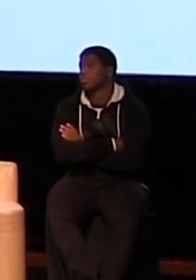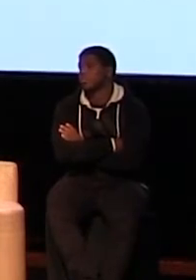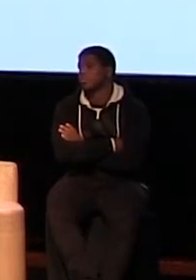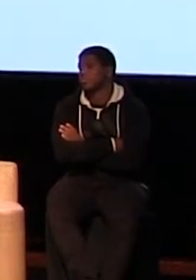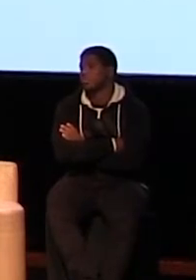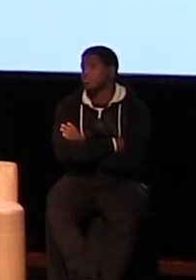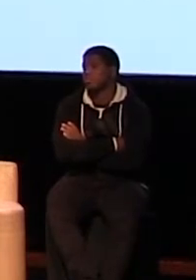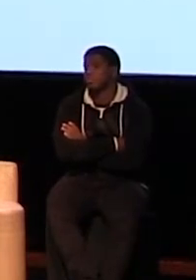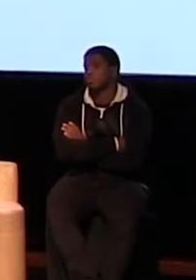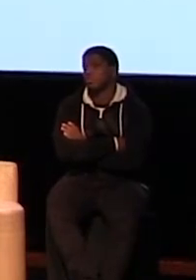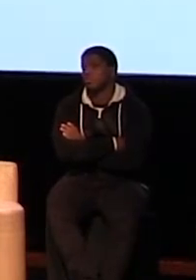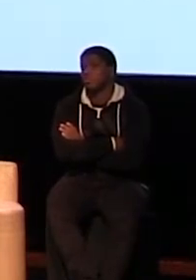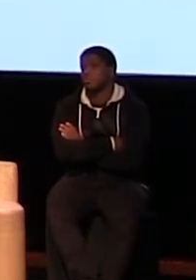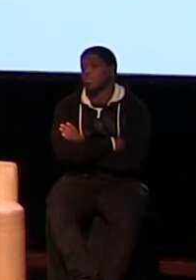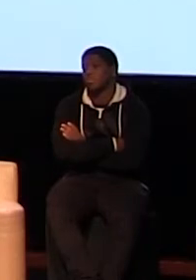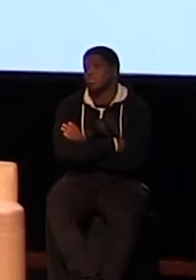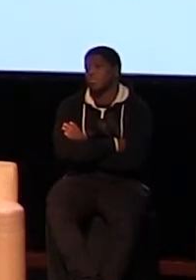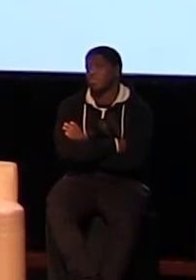vai brincar, vai.